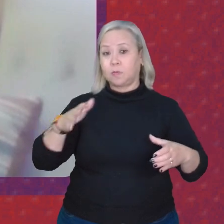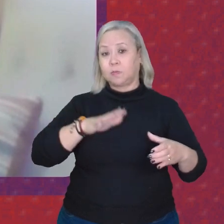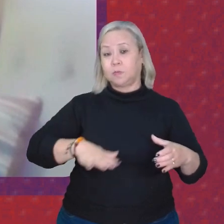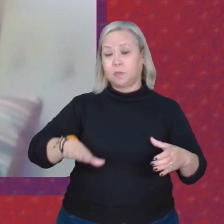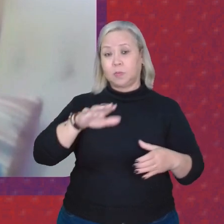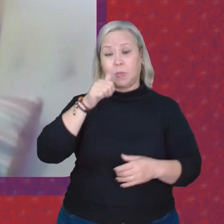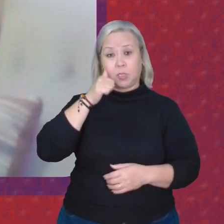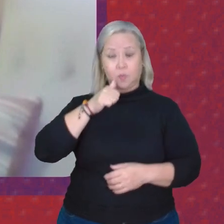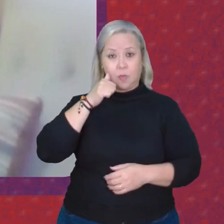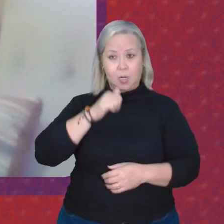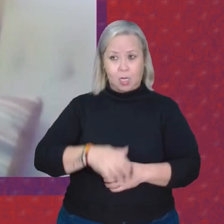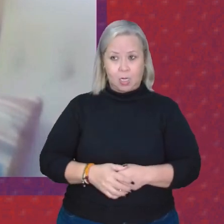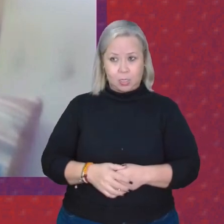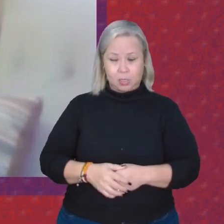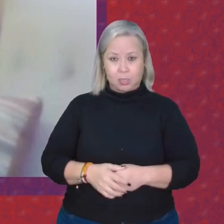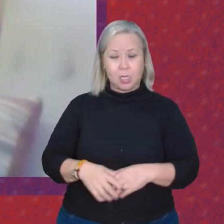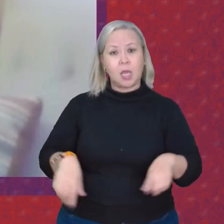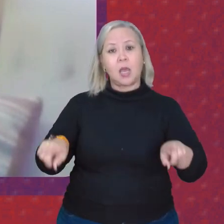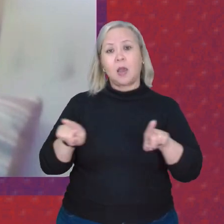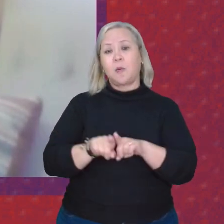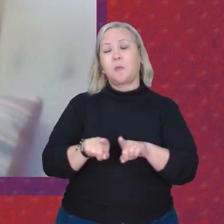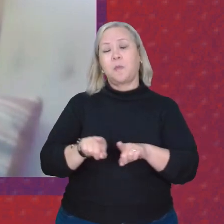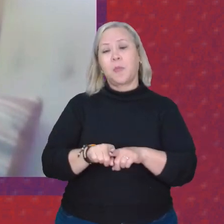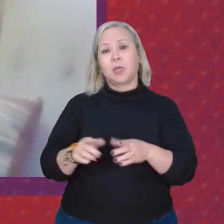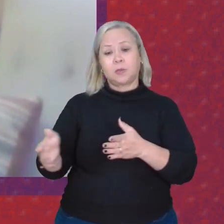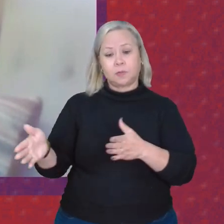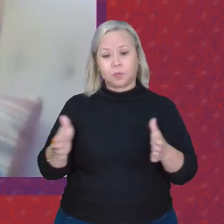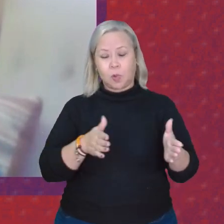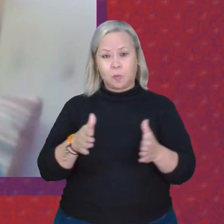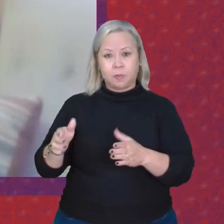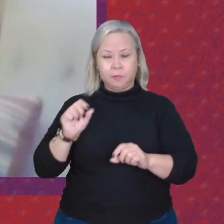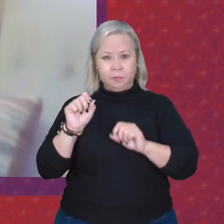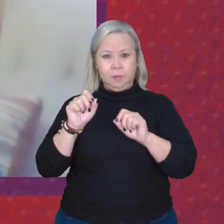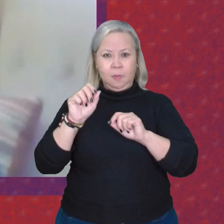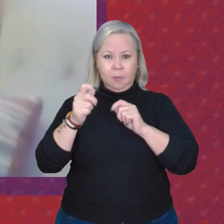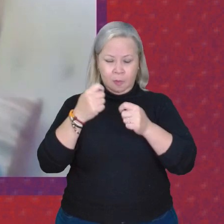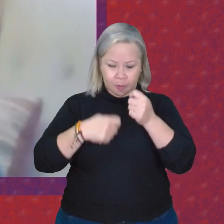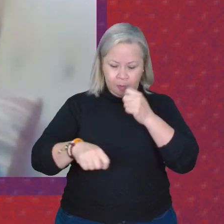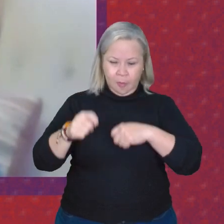mulheres, mesmo nos momentos em que a economia